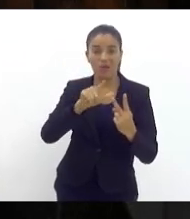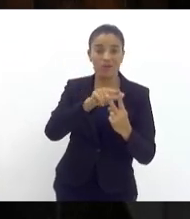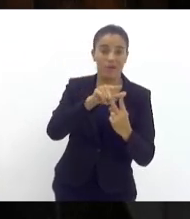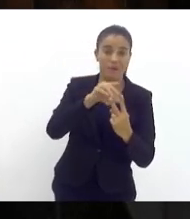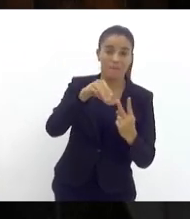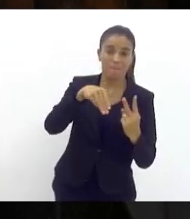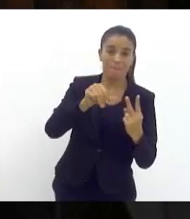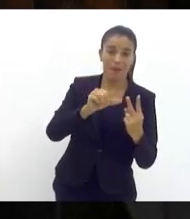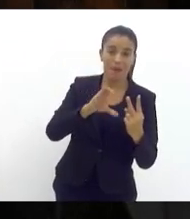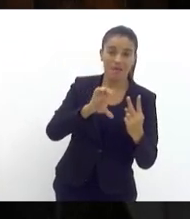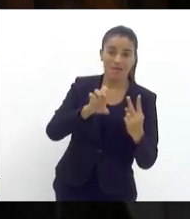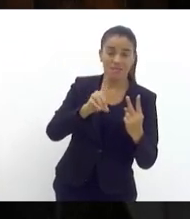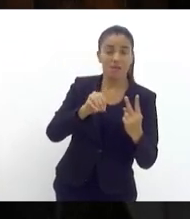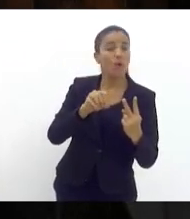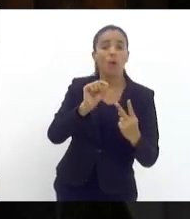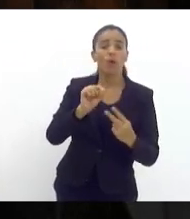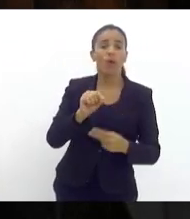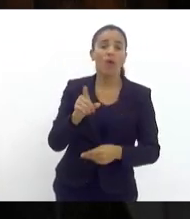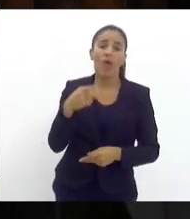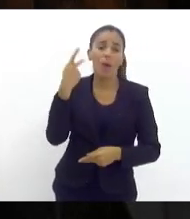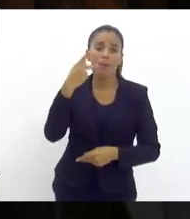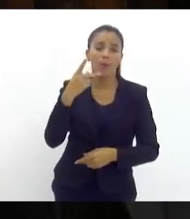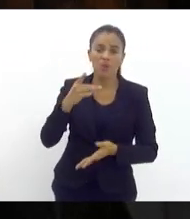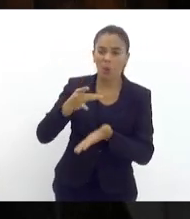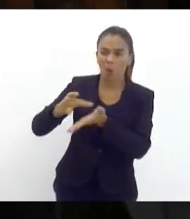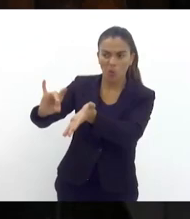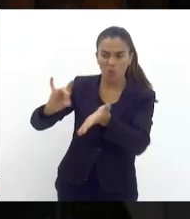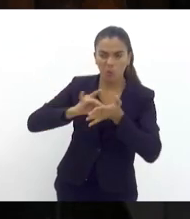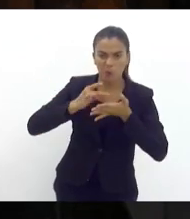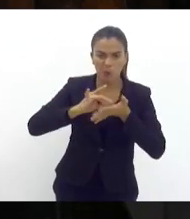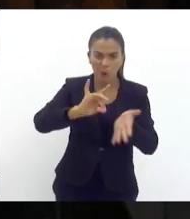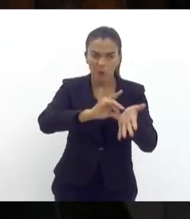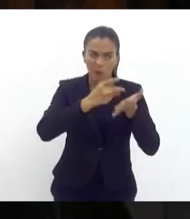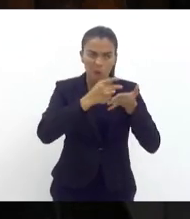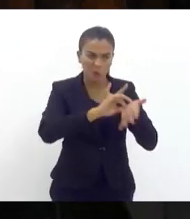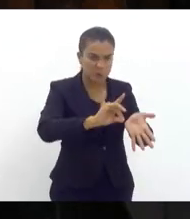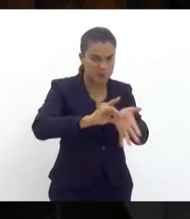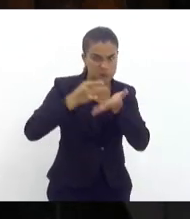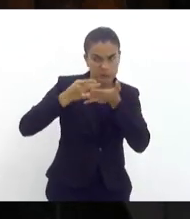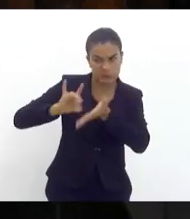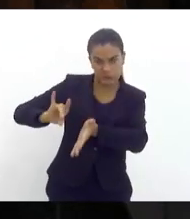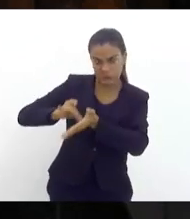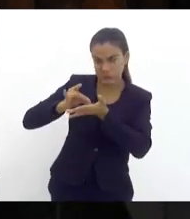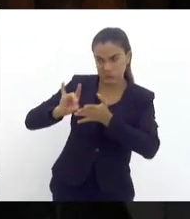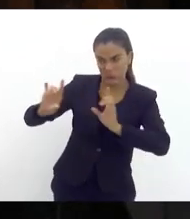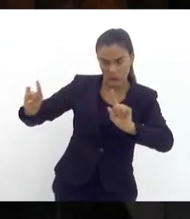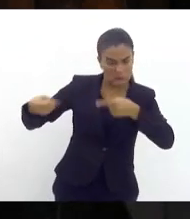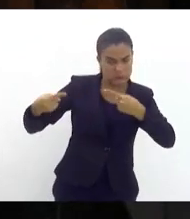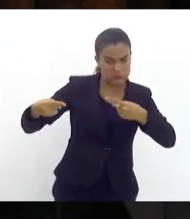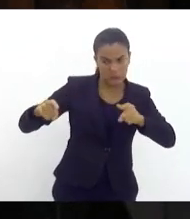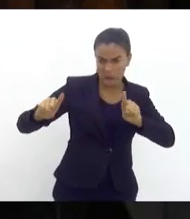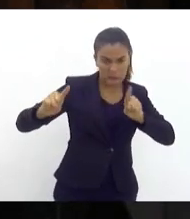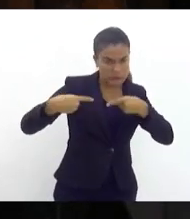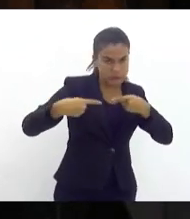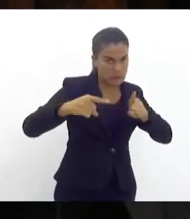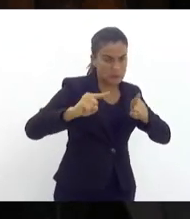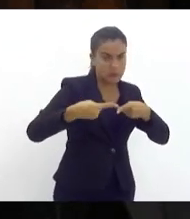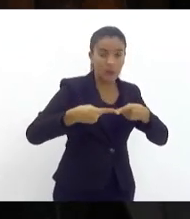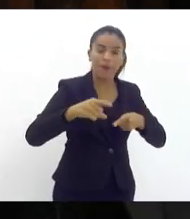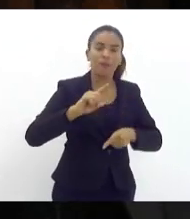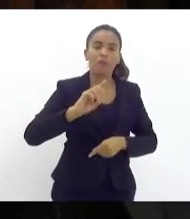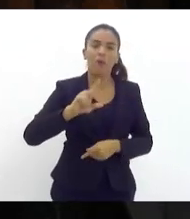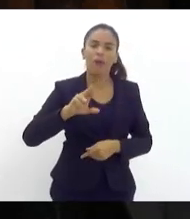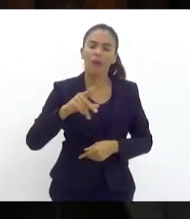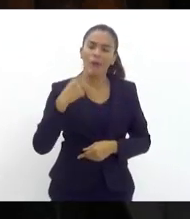é uma política de ódio e não uma política a favor do